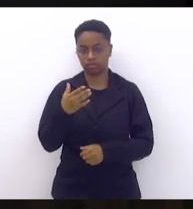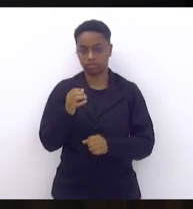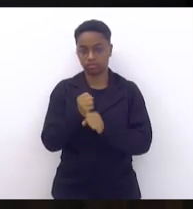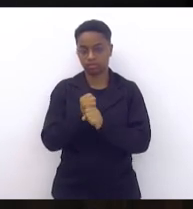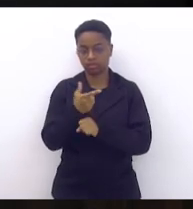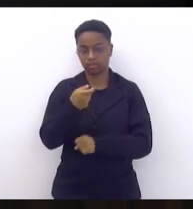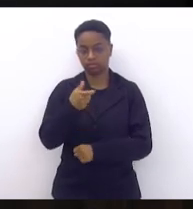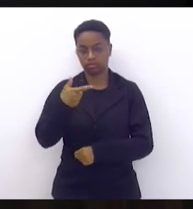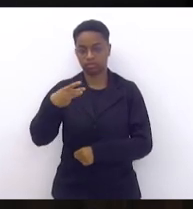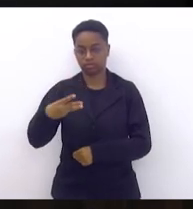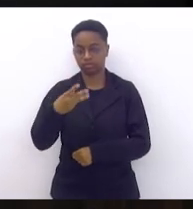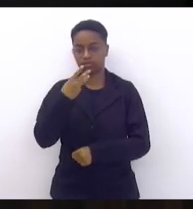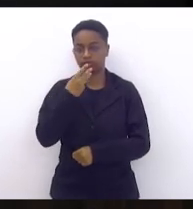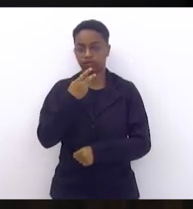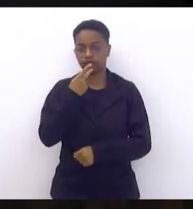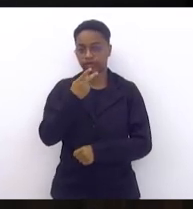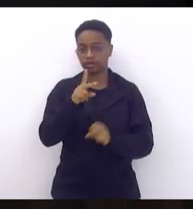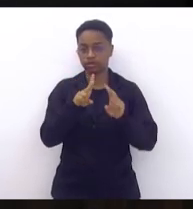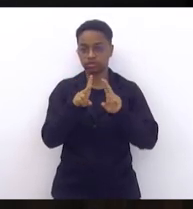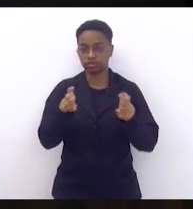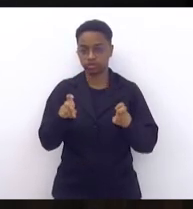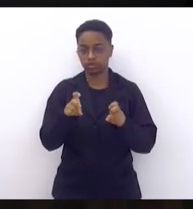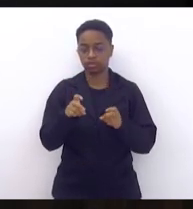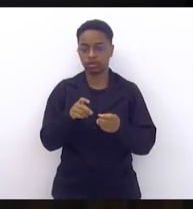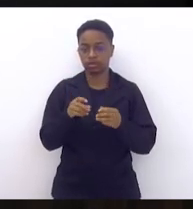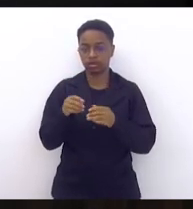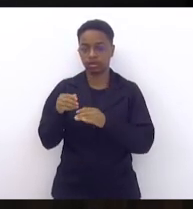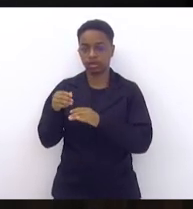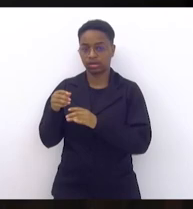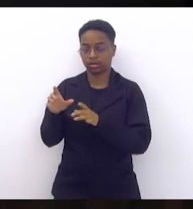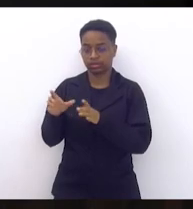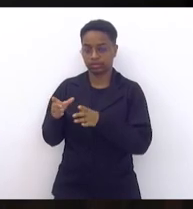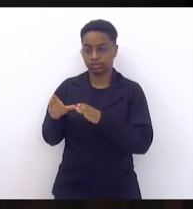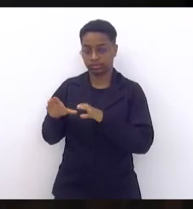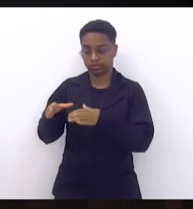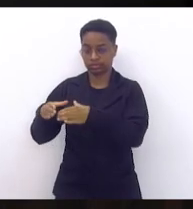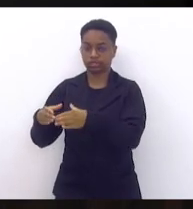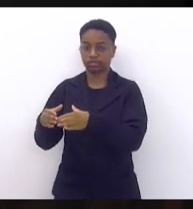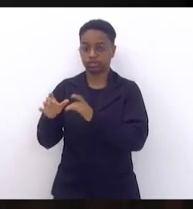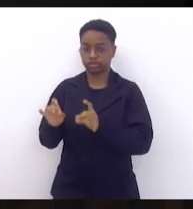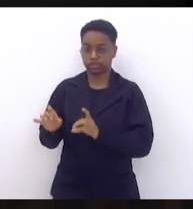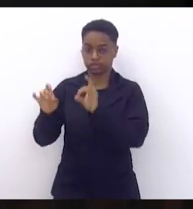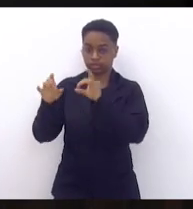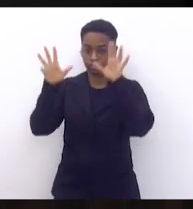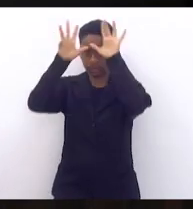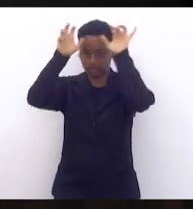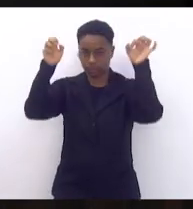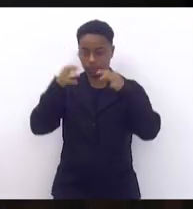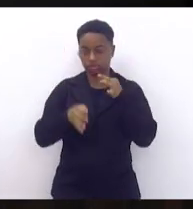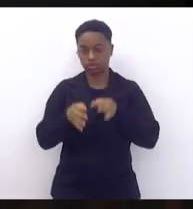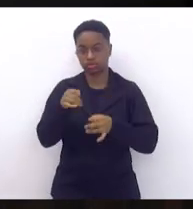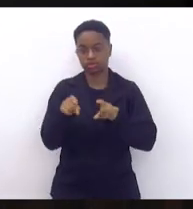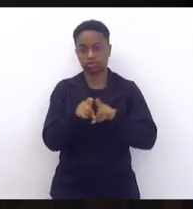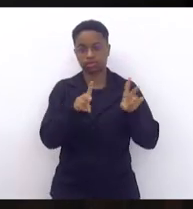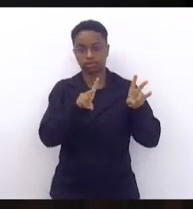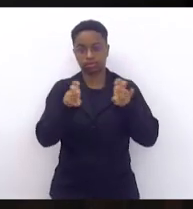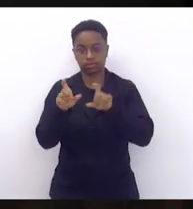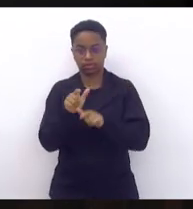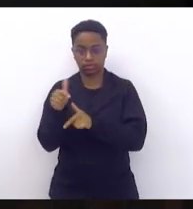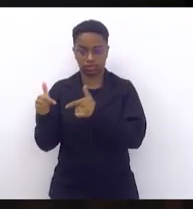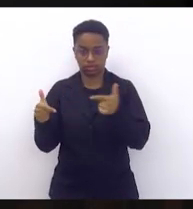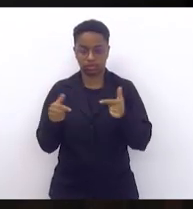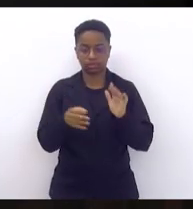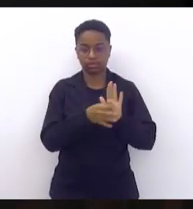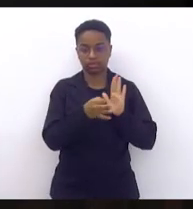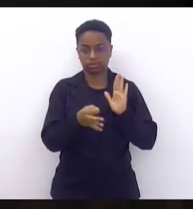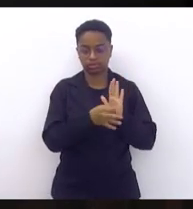4/2023, que dispõe sobre o Fundo Especial do Tribunal de Justiça, FETJ, e dá outras providências. Pareceres